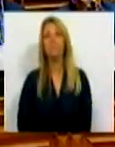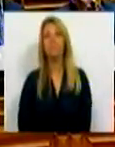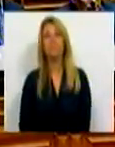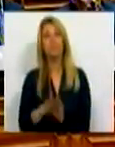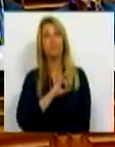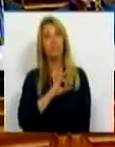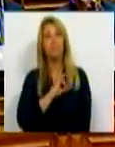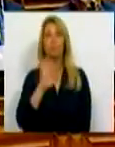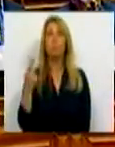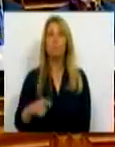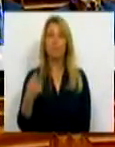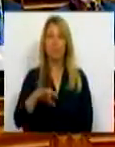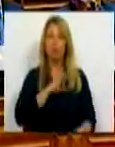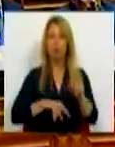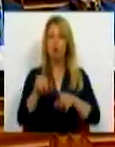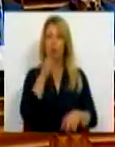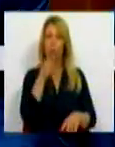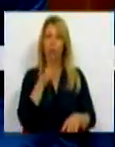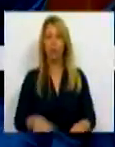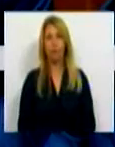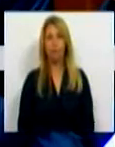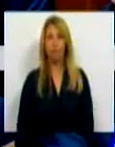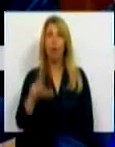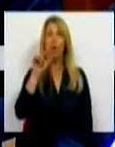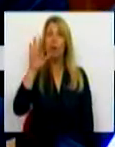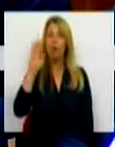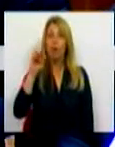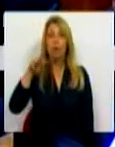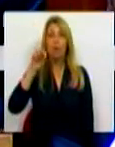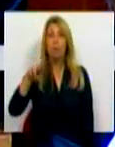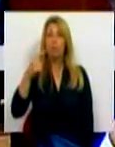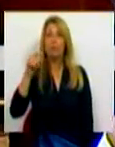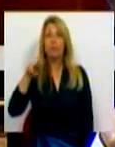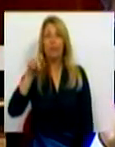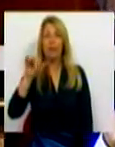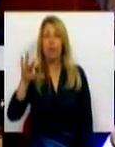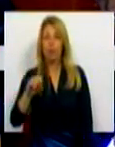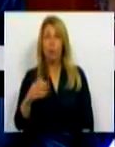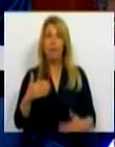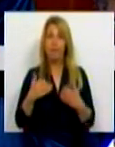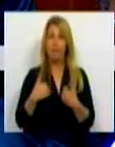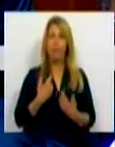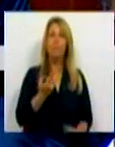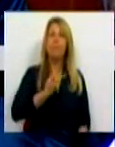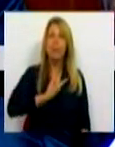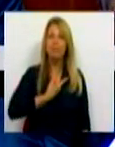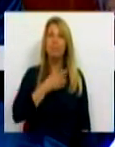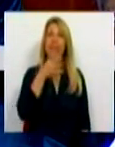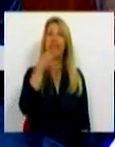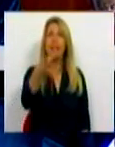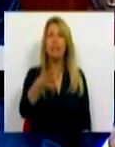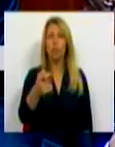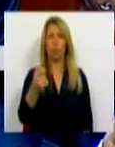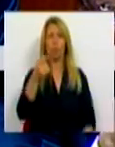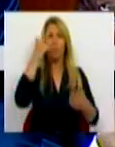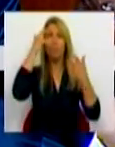Senhor Presidente, Senhor Deputado Luís Montenegro, eu devo lhe dizer que estou um pouco perplexo com a sua